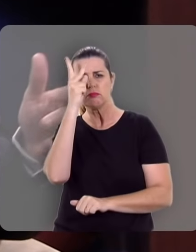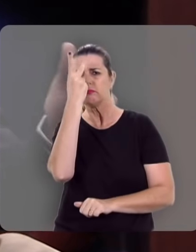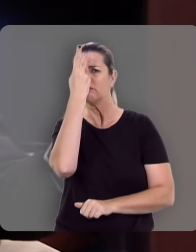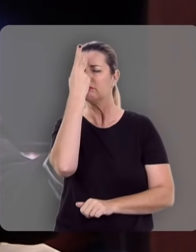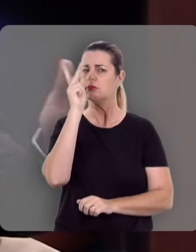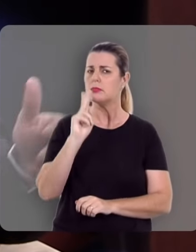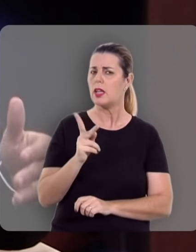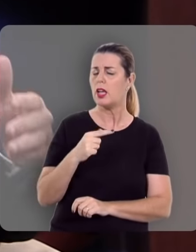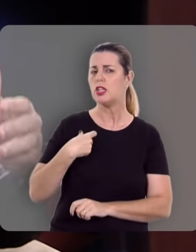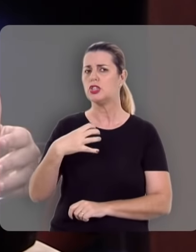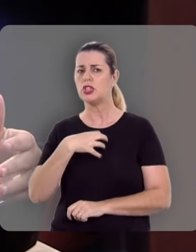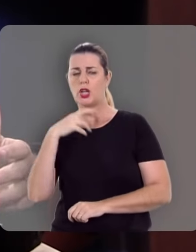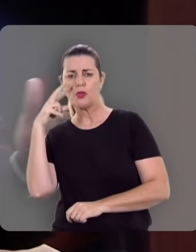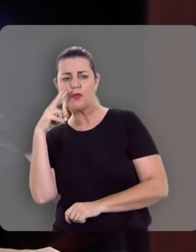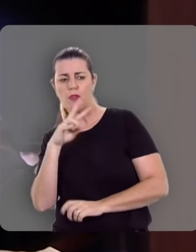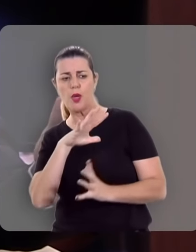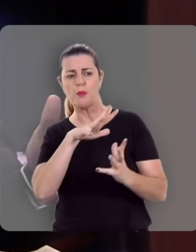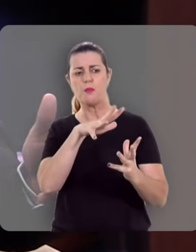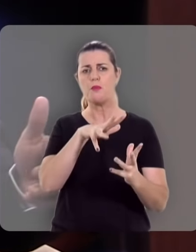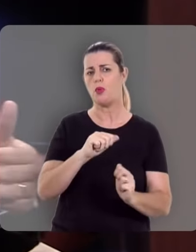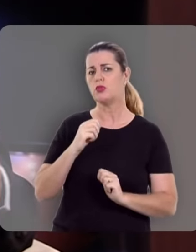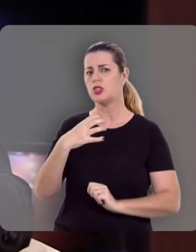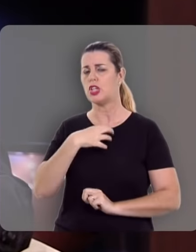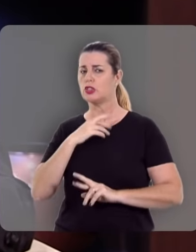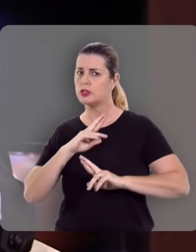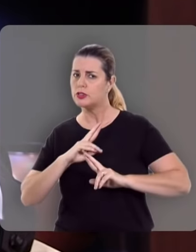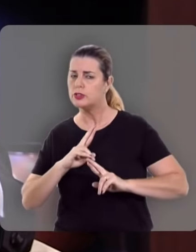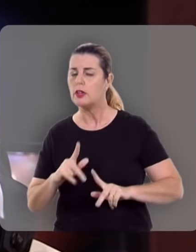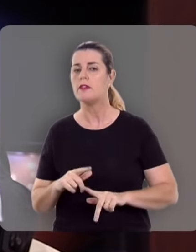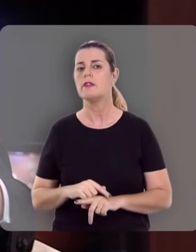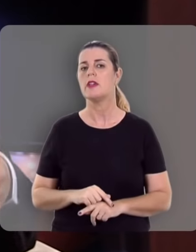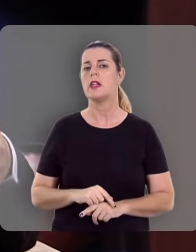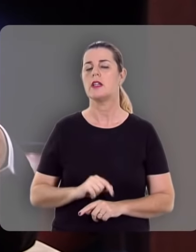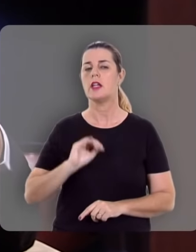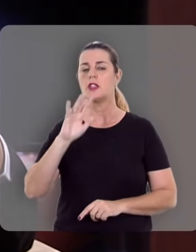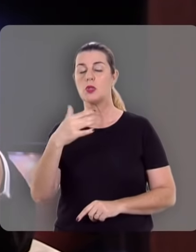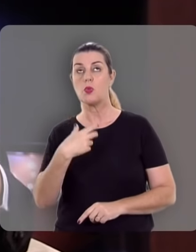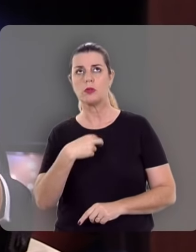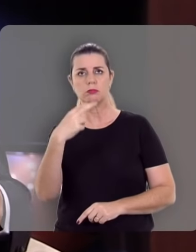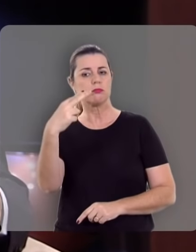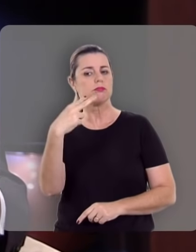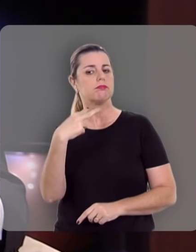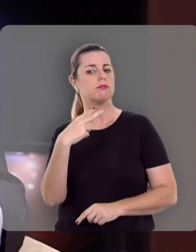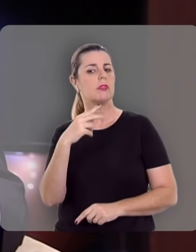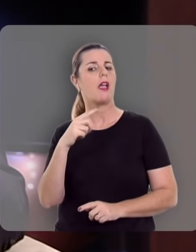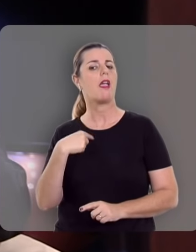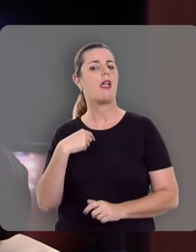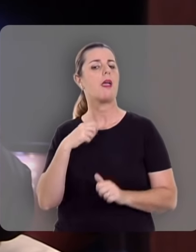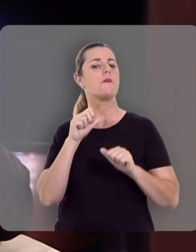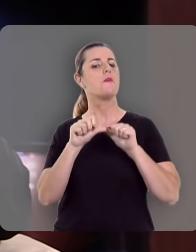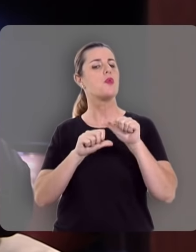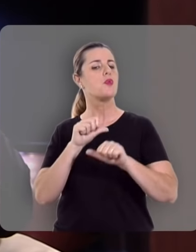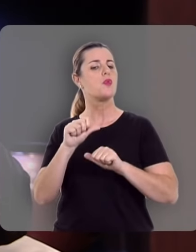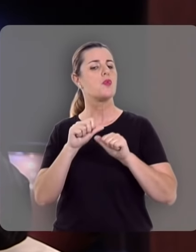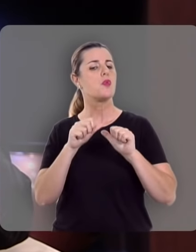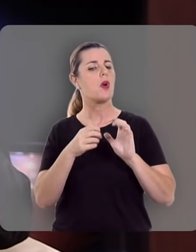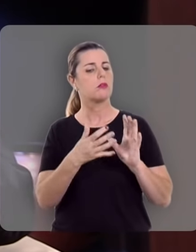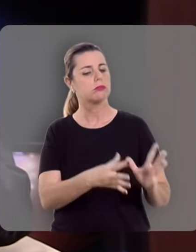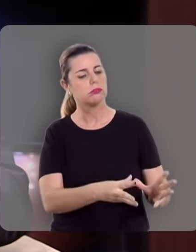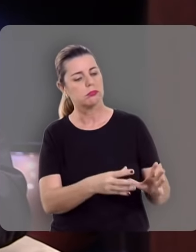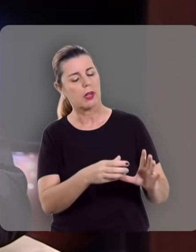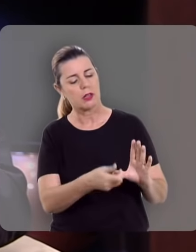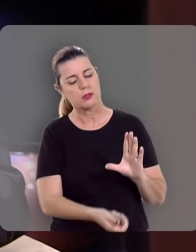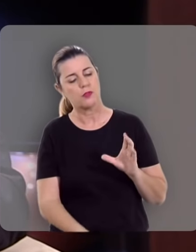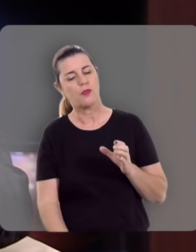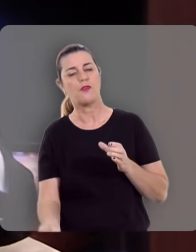de enxergar o mundo agora de forma diferente, quando ela se vê então restaurada, quando ela é trazida de volta para